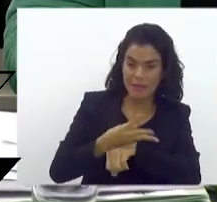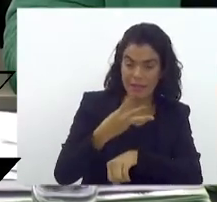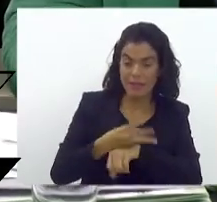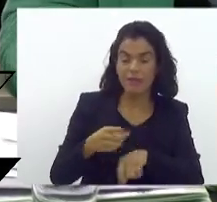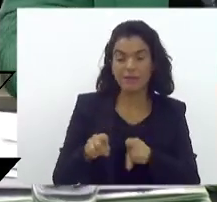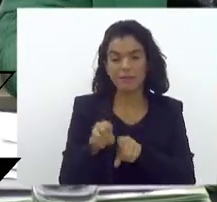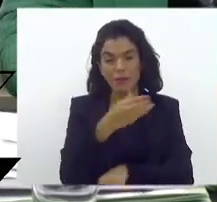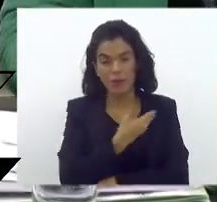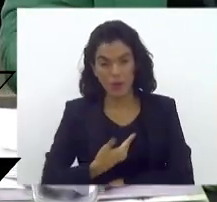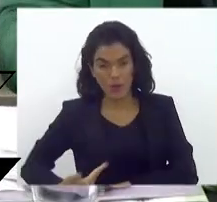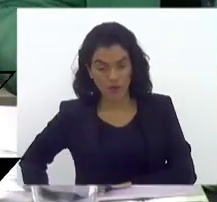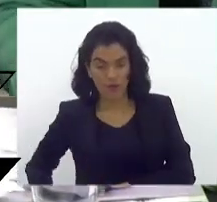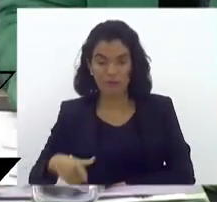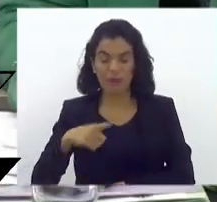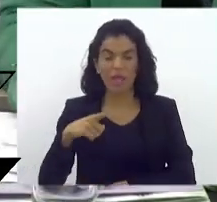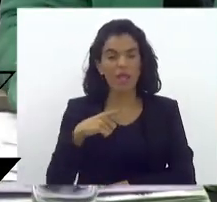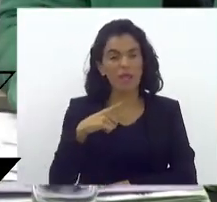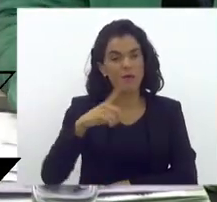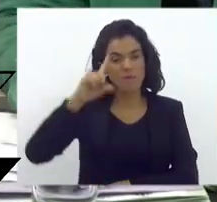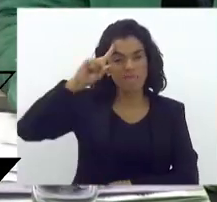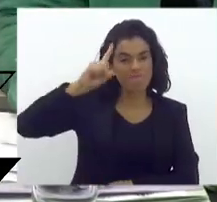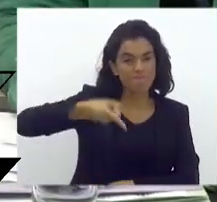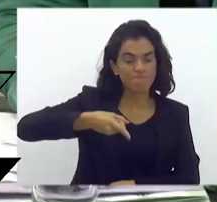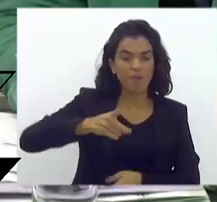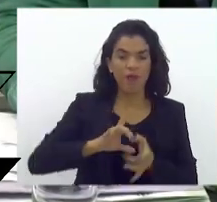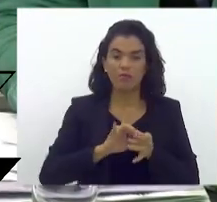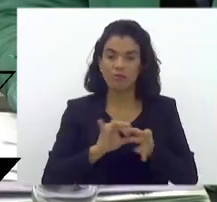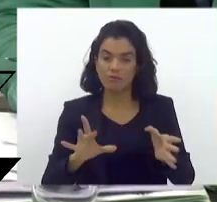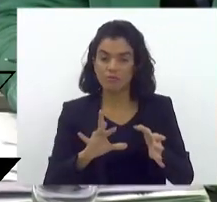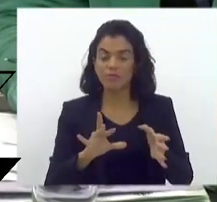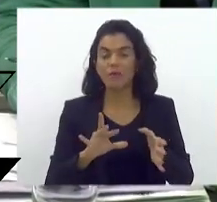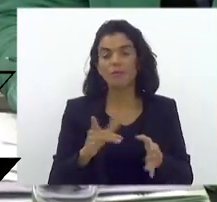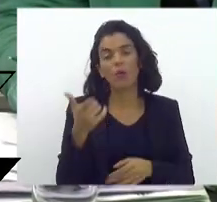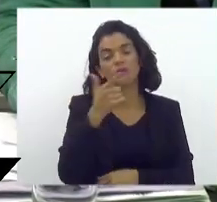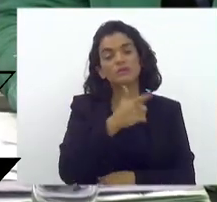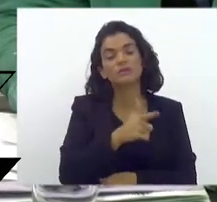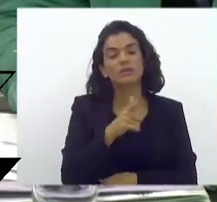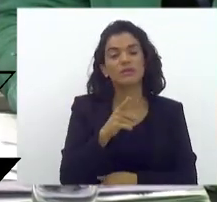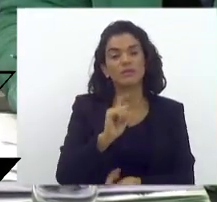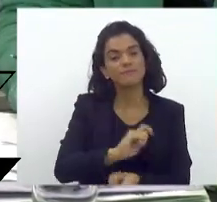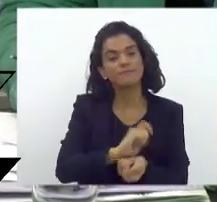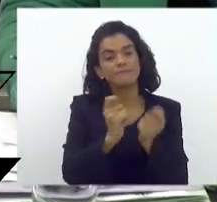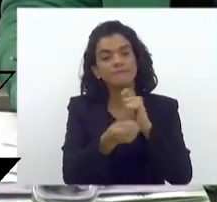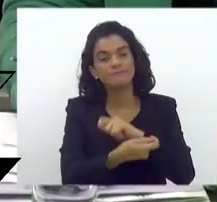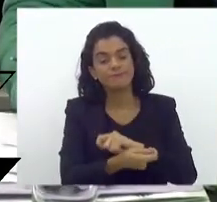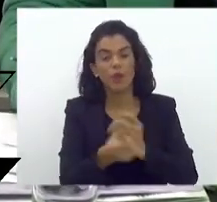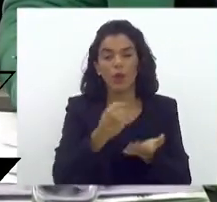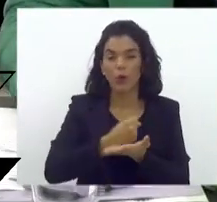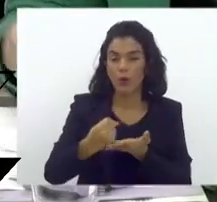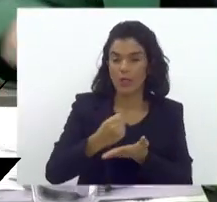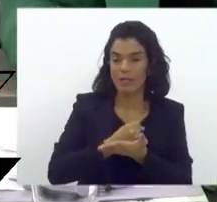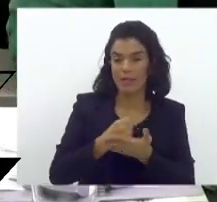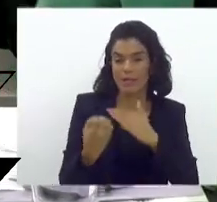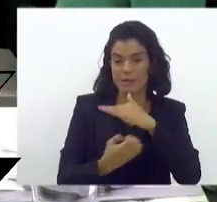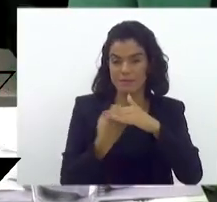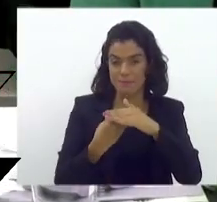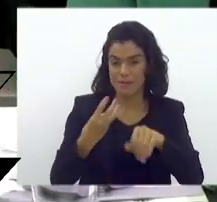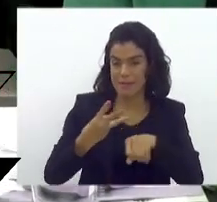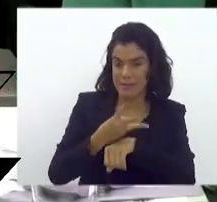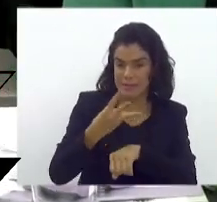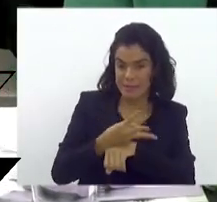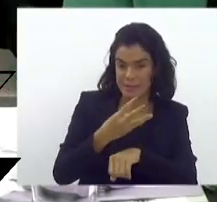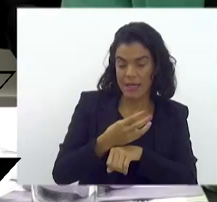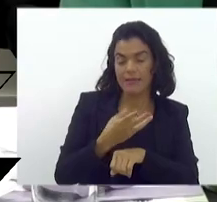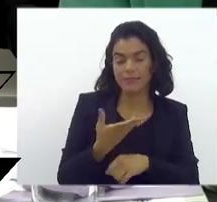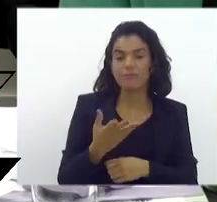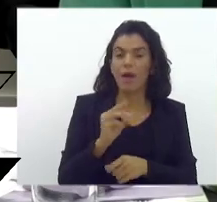tenha autoridade, né, autorização, para poder conseguir colocar, contratar empresas terceirizadas para poder